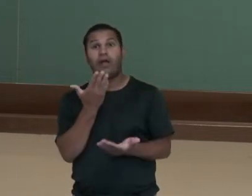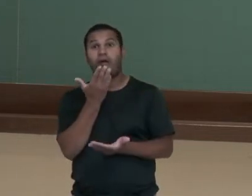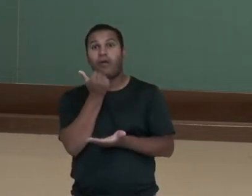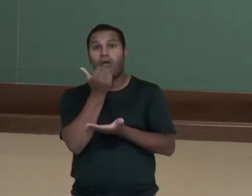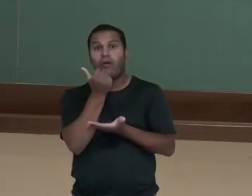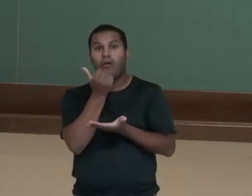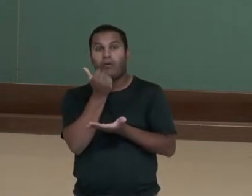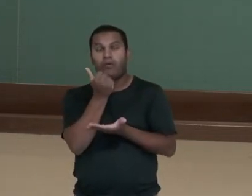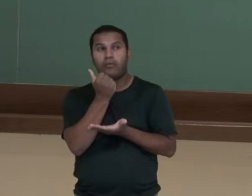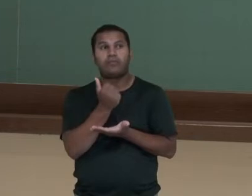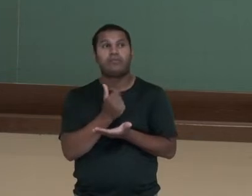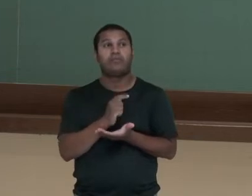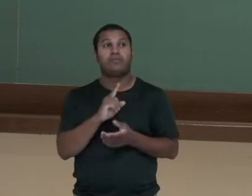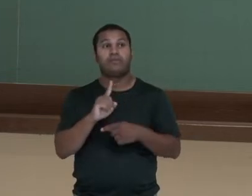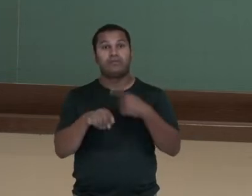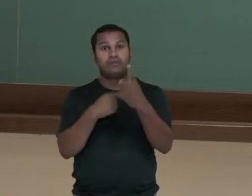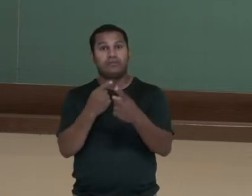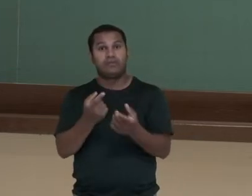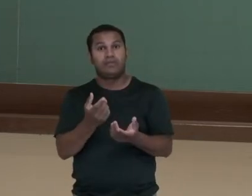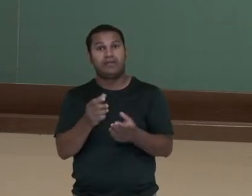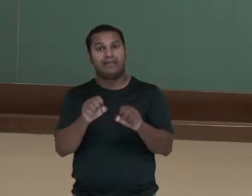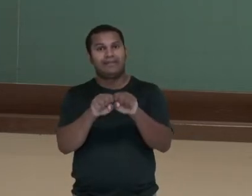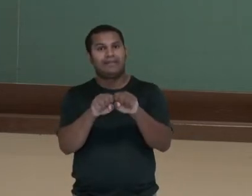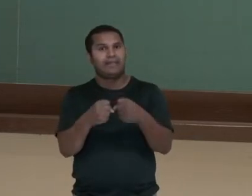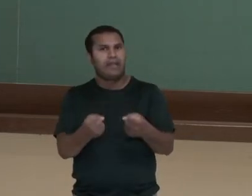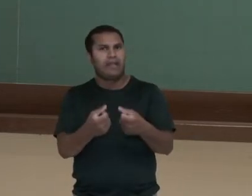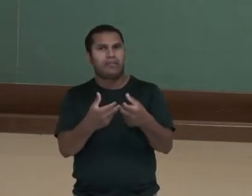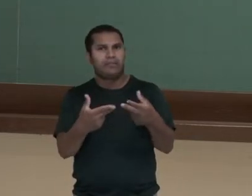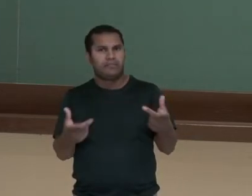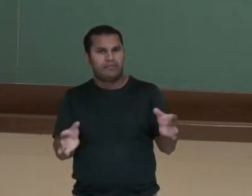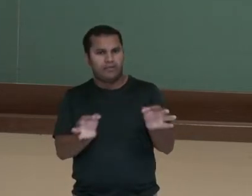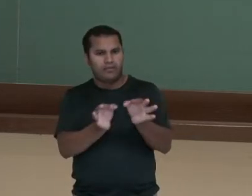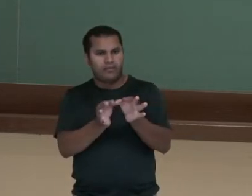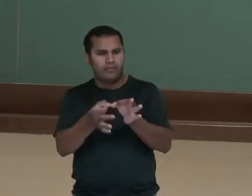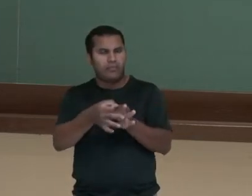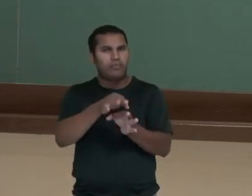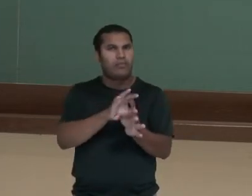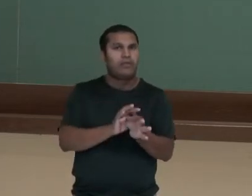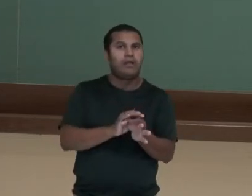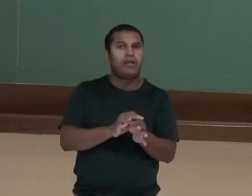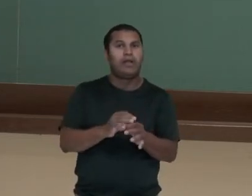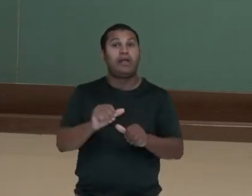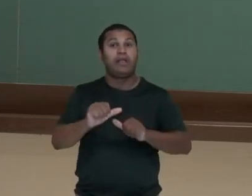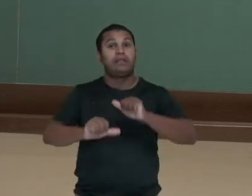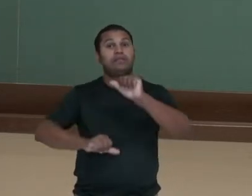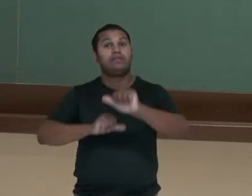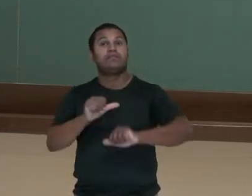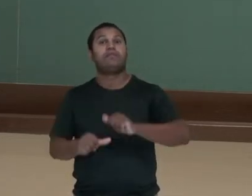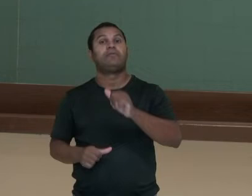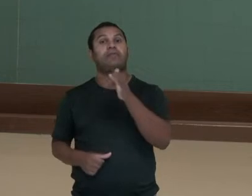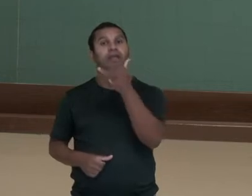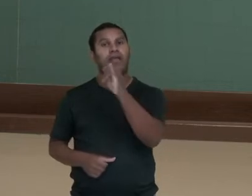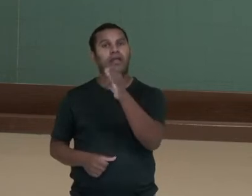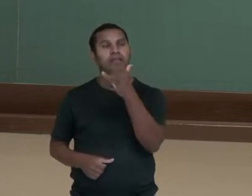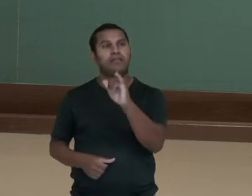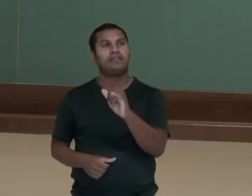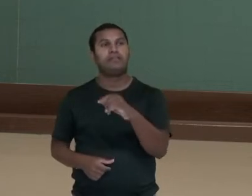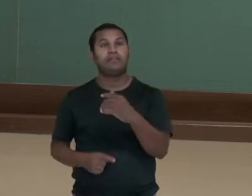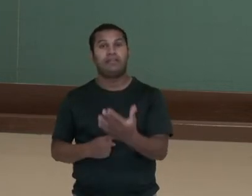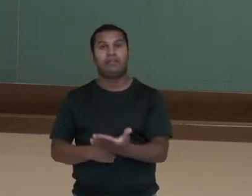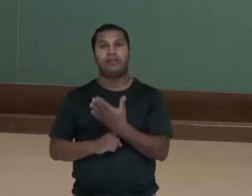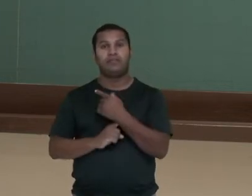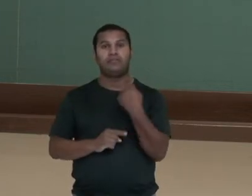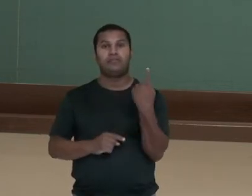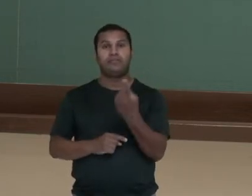corpo quebra essas moléculas e transforma em energia, transforma em nutrientes, né, para a nossa célula sobreviver.